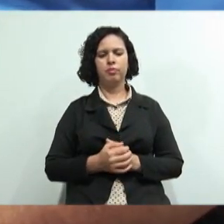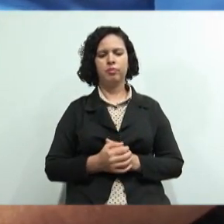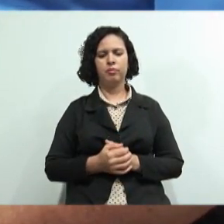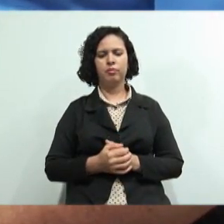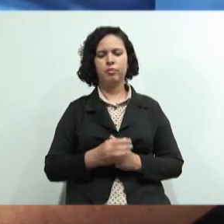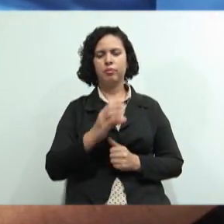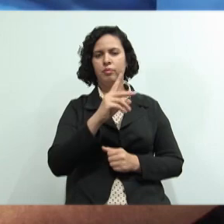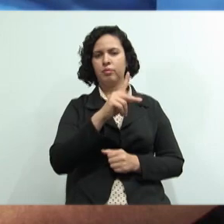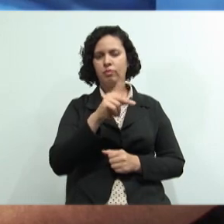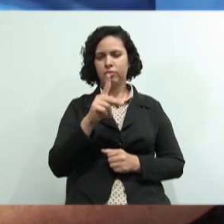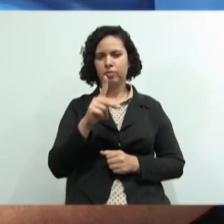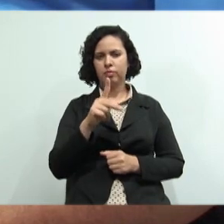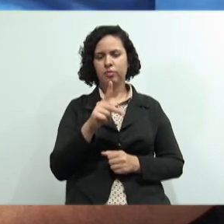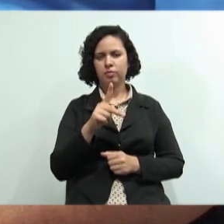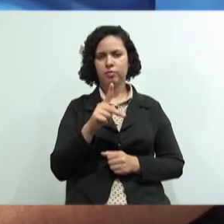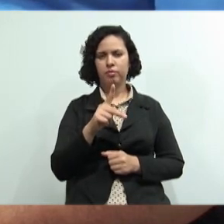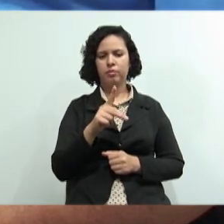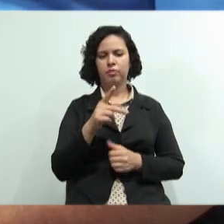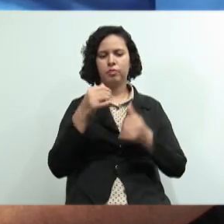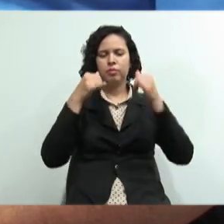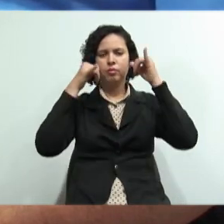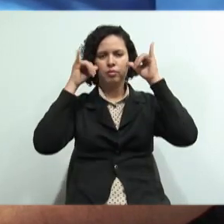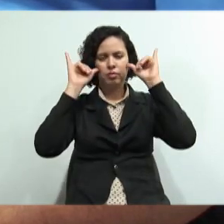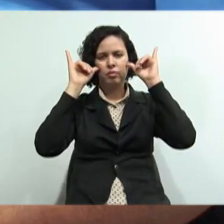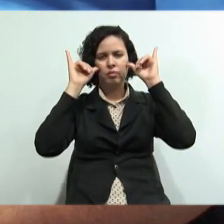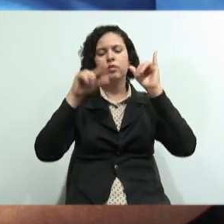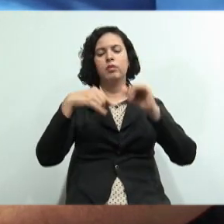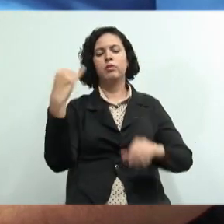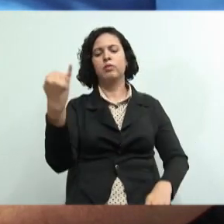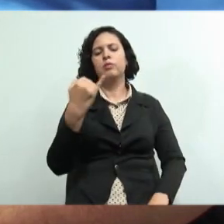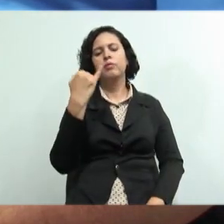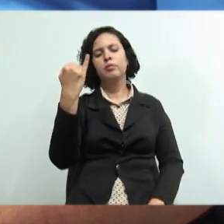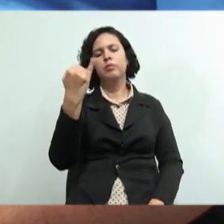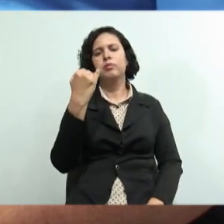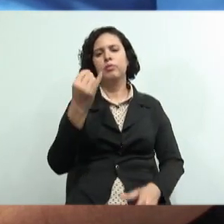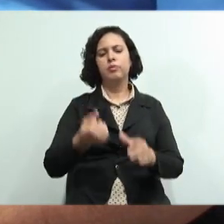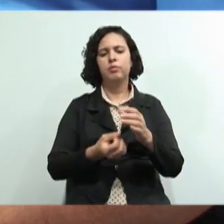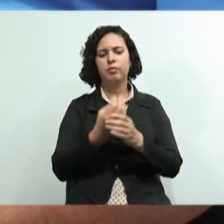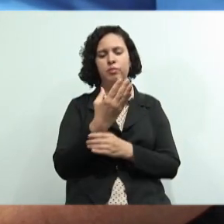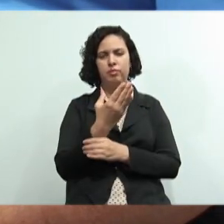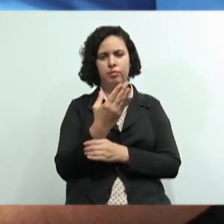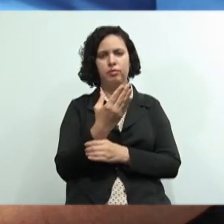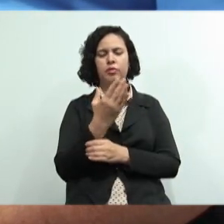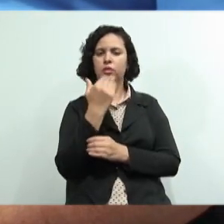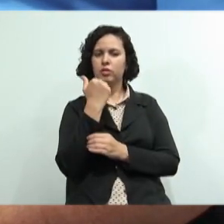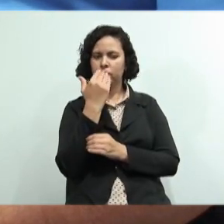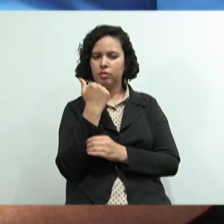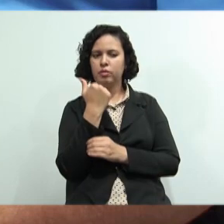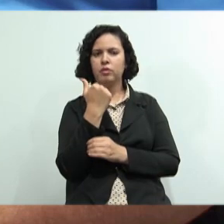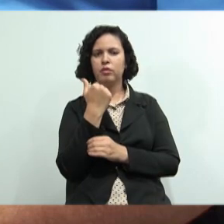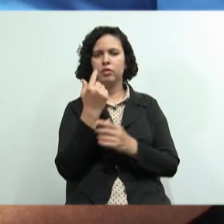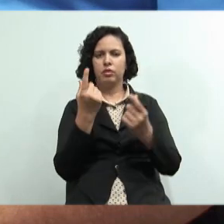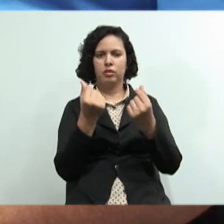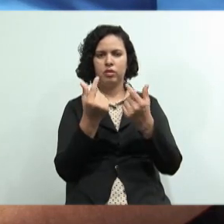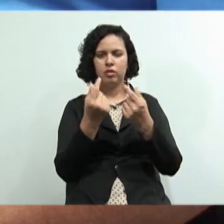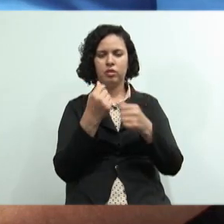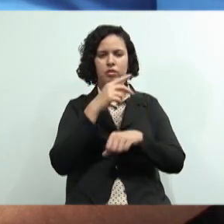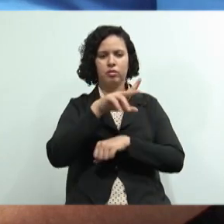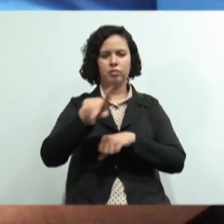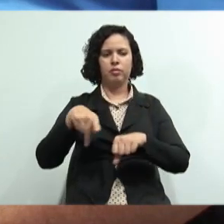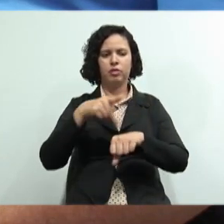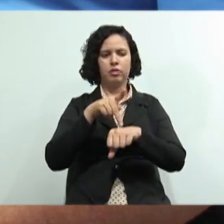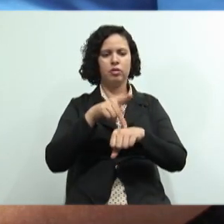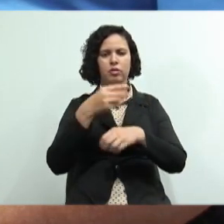cooperativa agropecuária é de extrema importância na geração não só de alimentos, mas de emprego e renda para o país. Mas, afinal, como